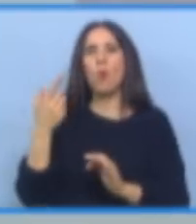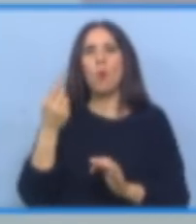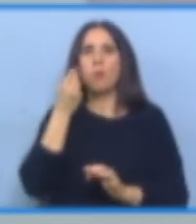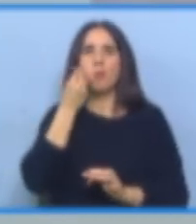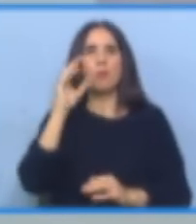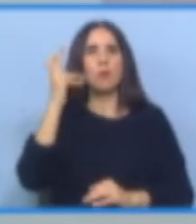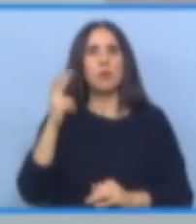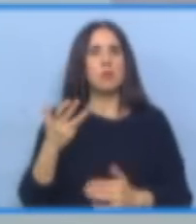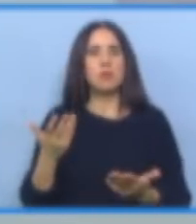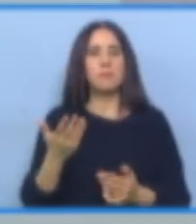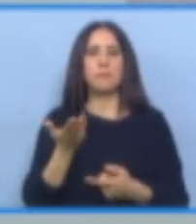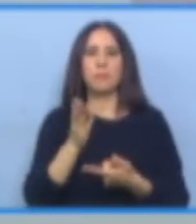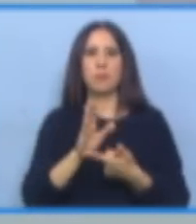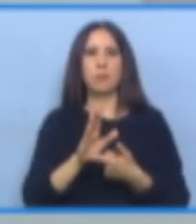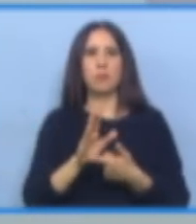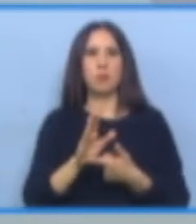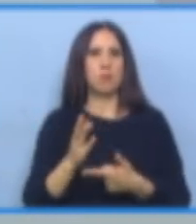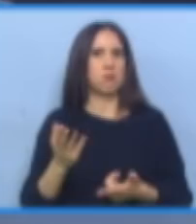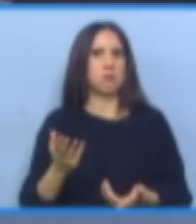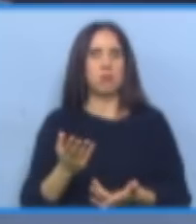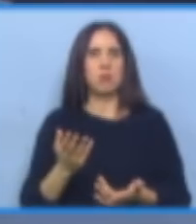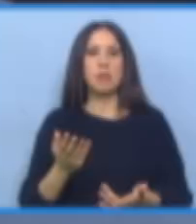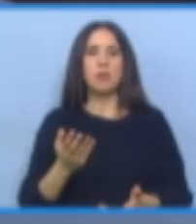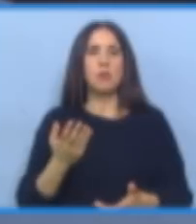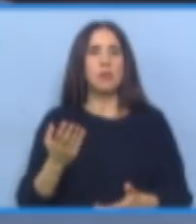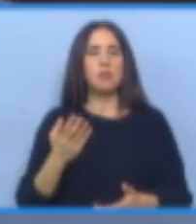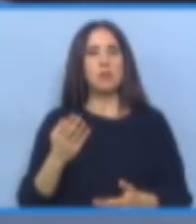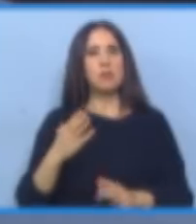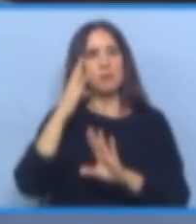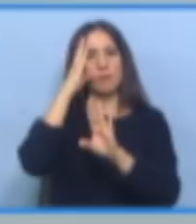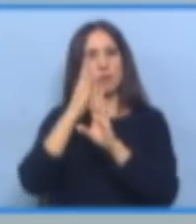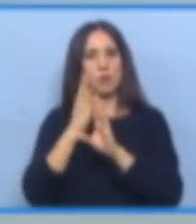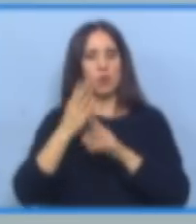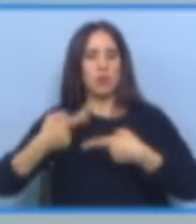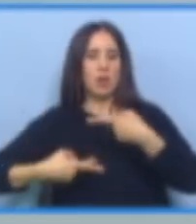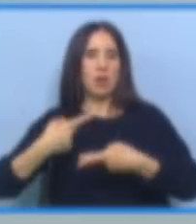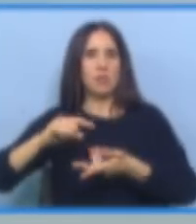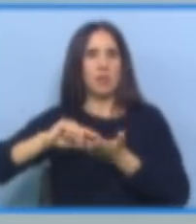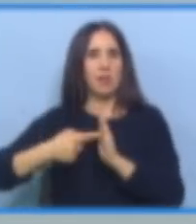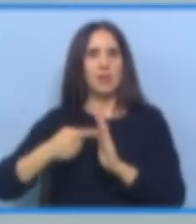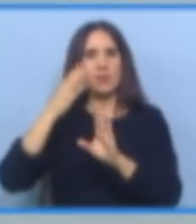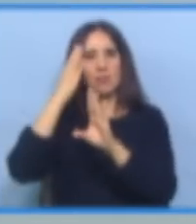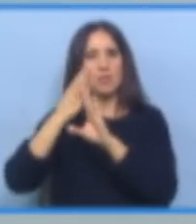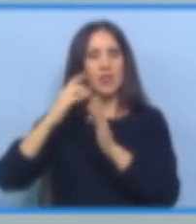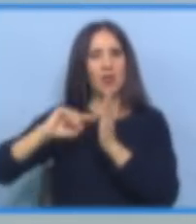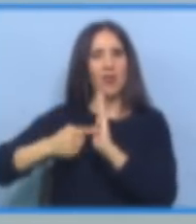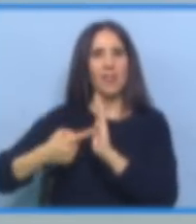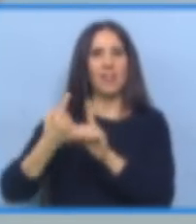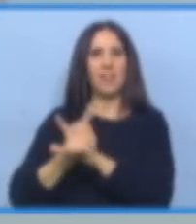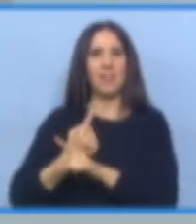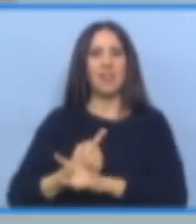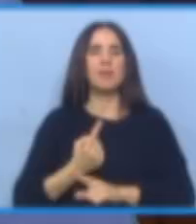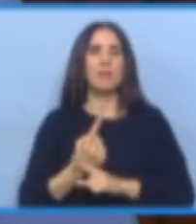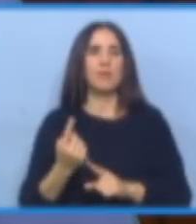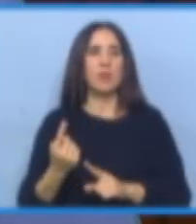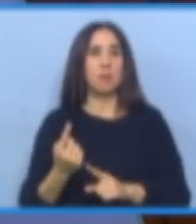acontece através, por exemplo, de análises psicológicas, de testes psicotécnicos? Porque, enfim,